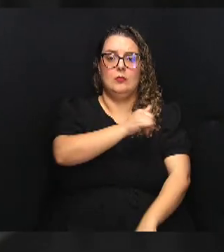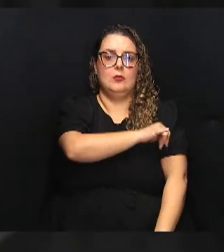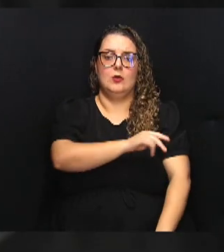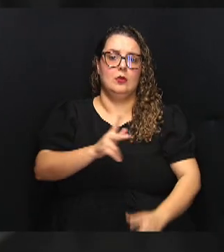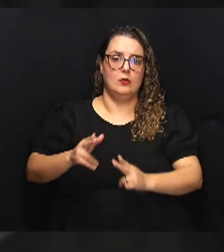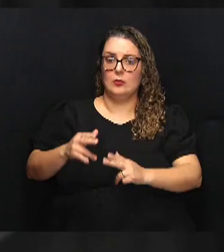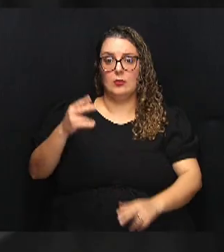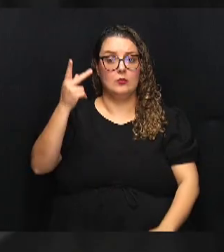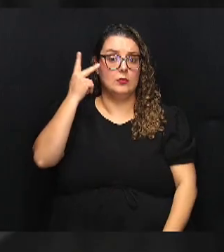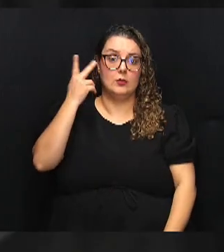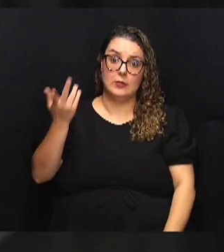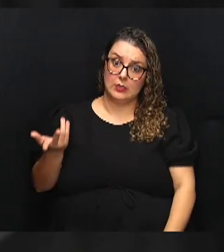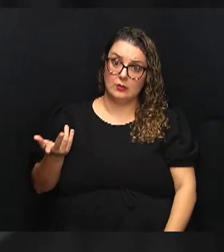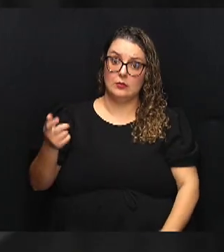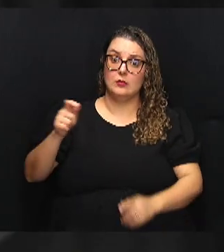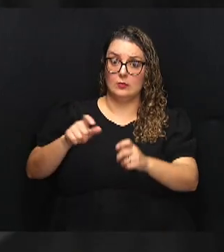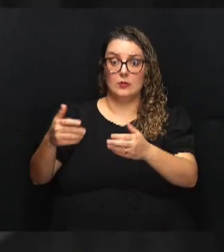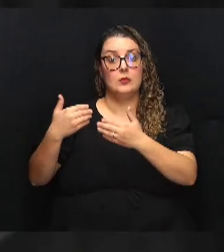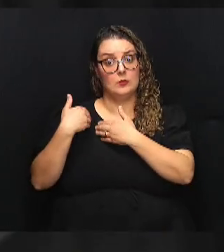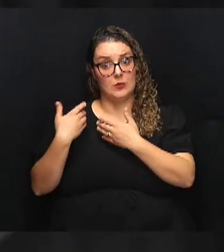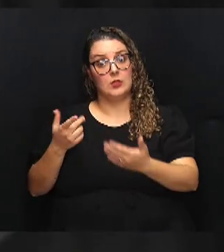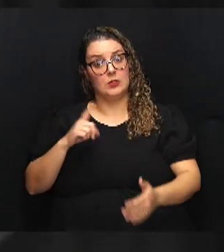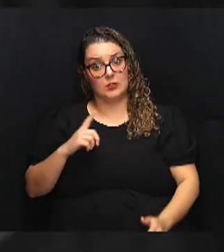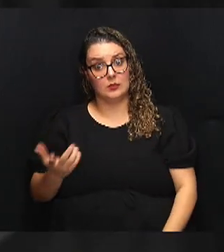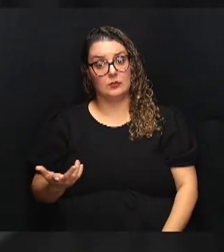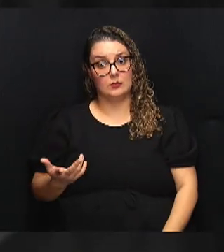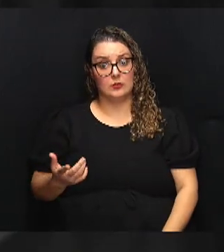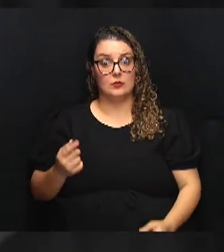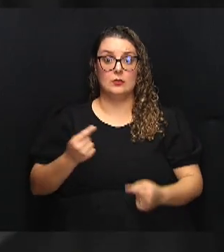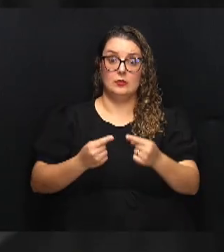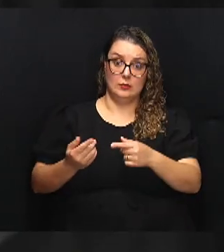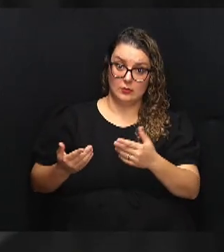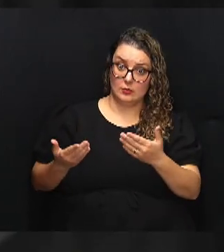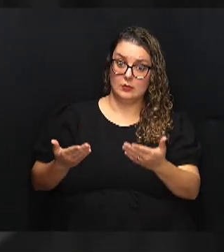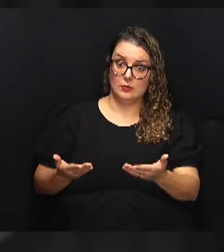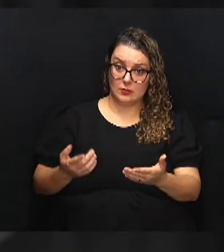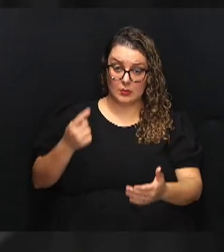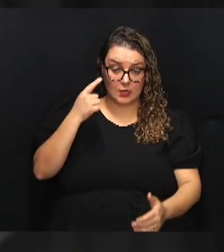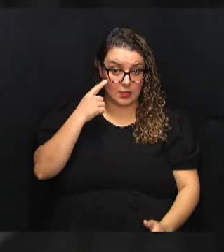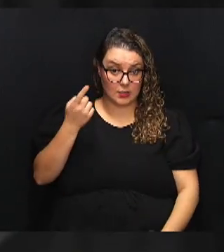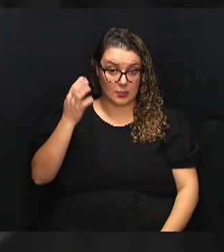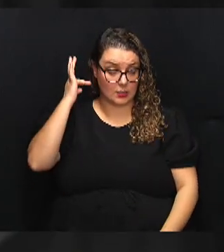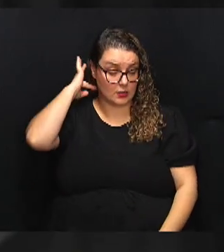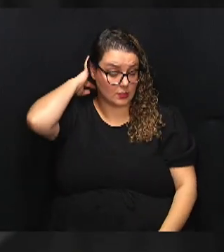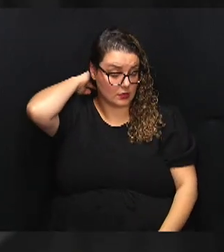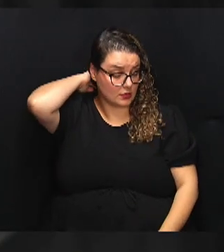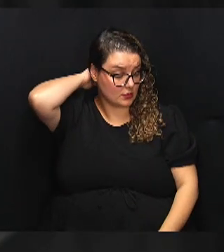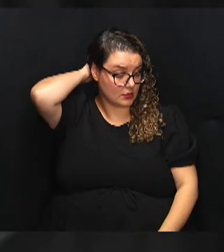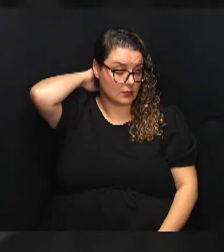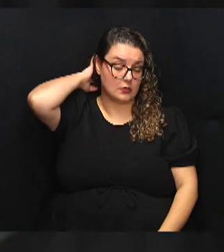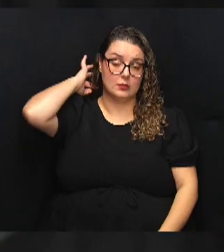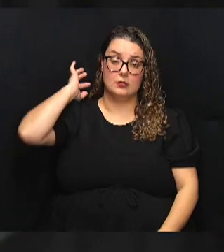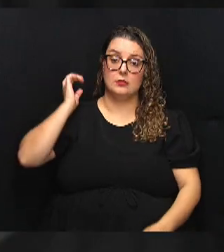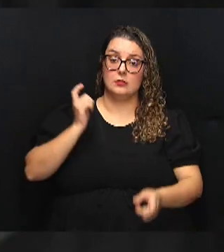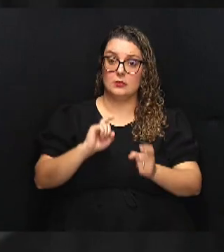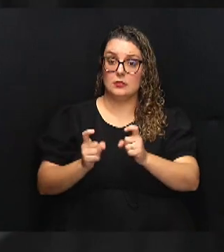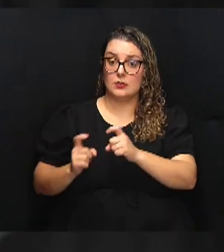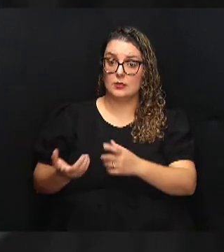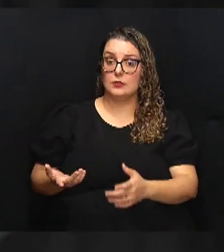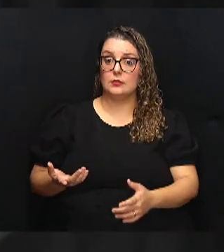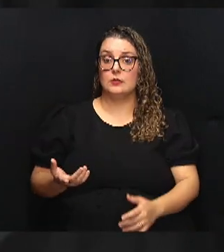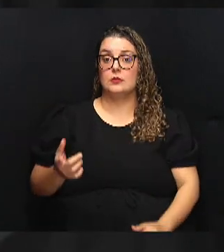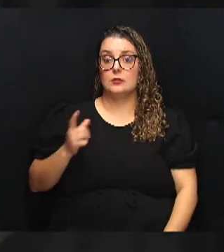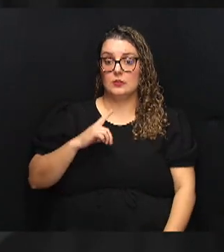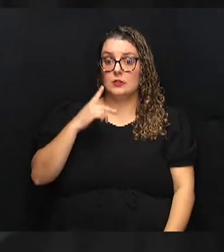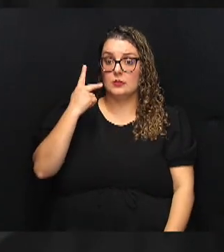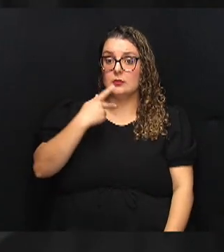Paulo. Então as pessoas têm que ter responsabilidade. Então isso também foi discutido. A ideia dessas reuniões é que saiam